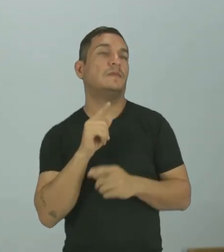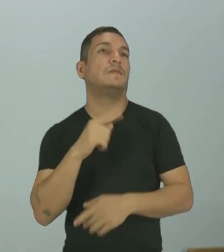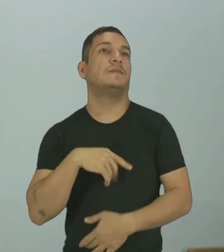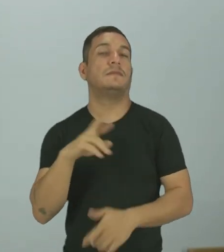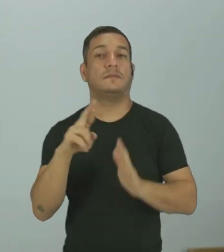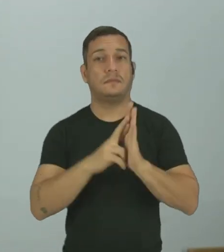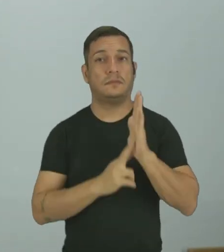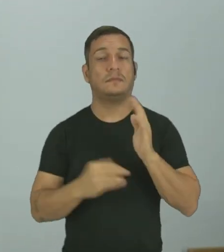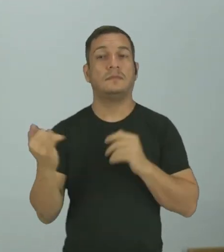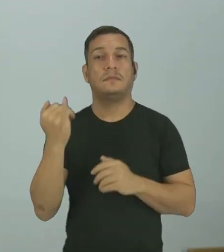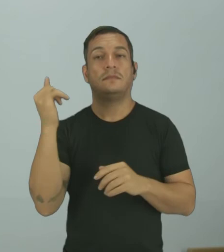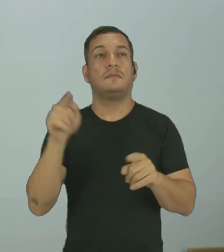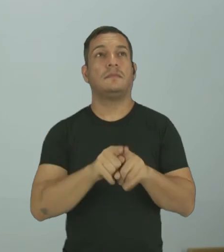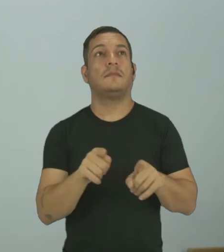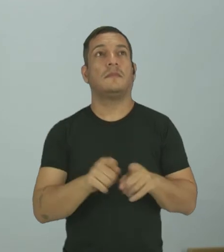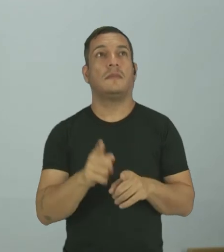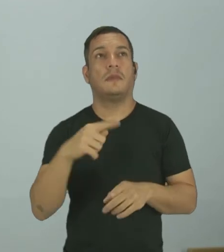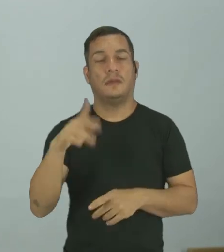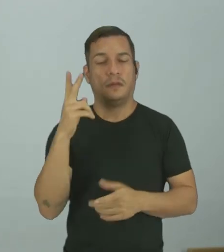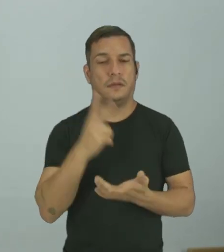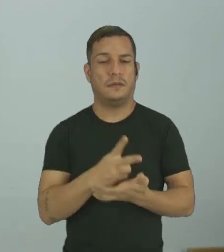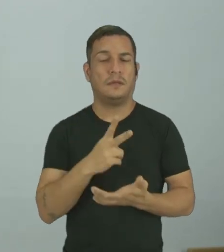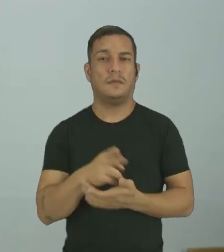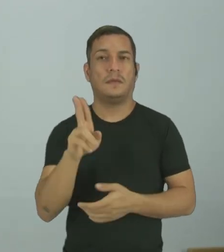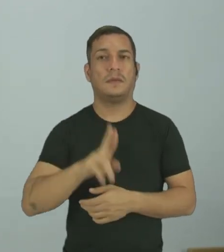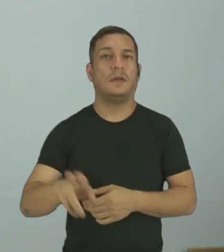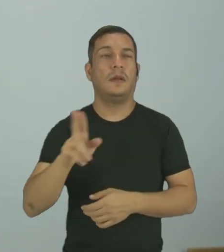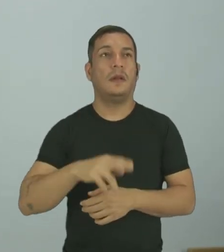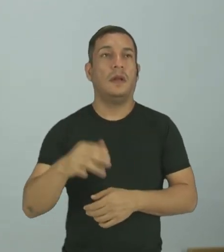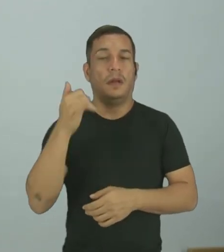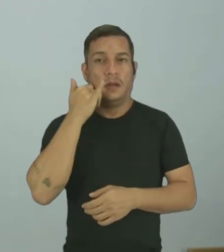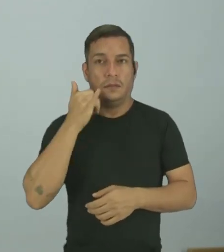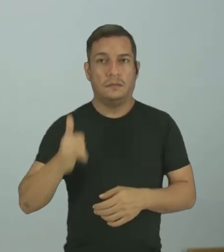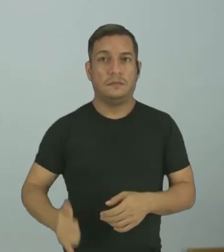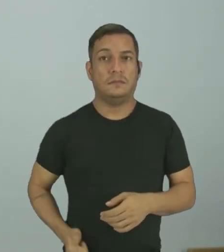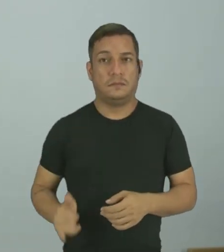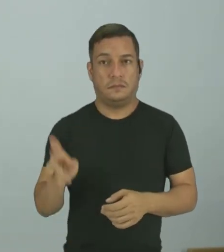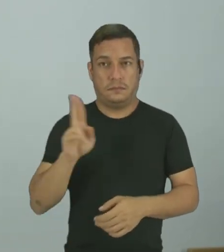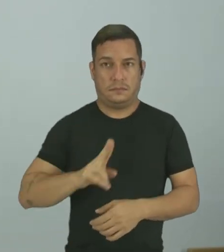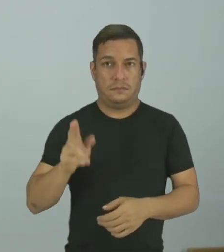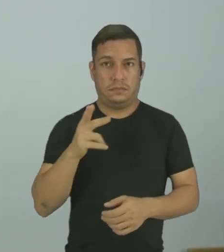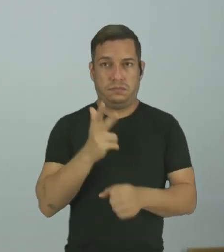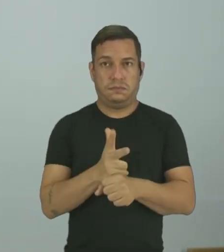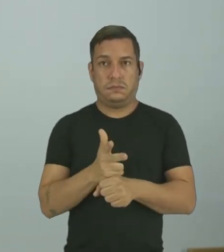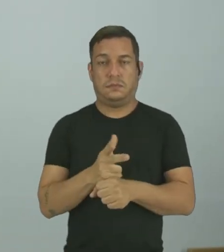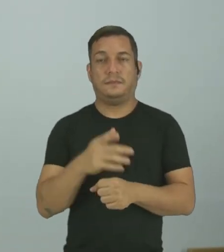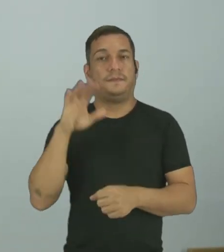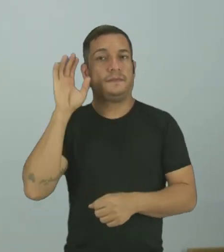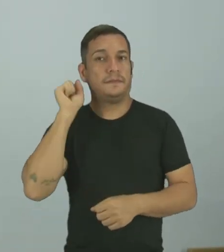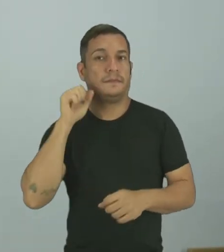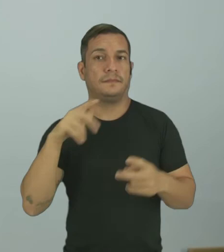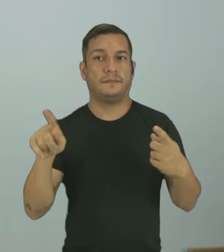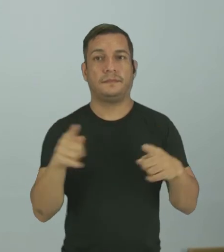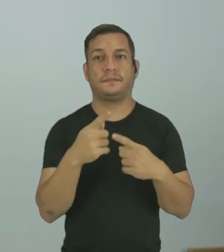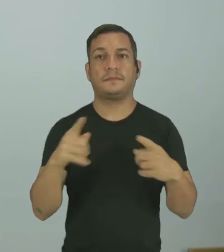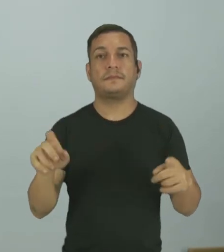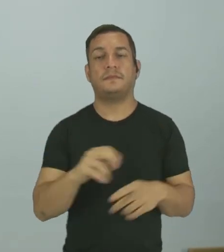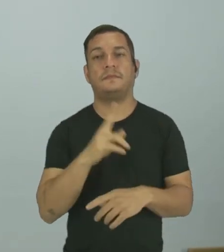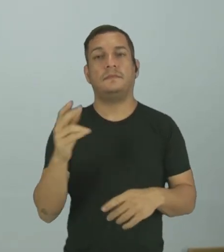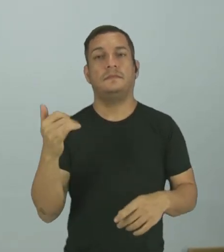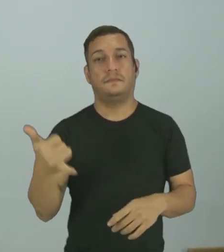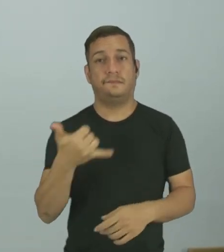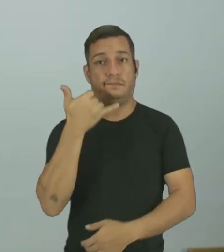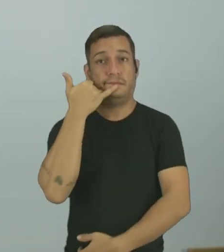importante também, você sabia? Sempre que você utilizar seu celular para assistir um vídeo, ouvir uma música ou mesmo para atender